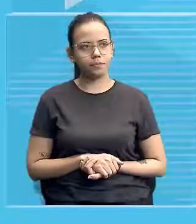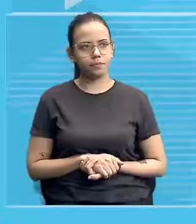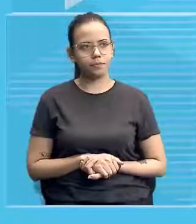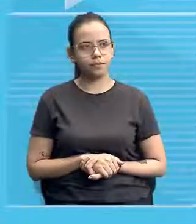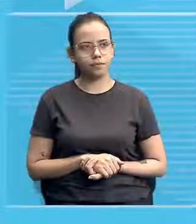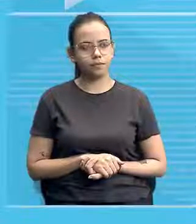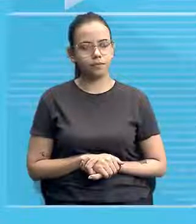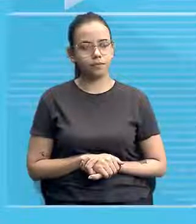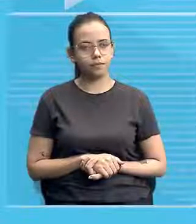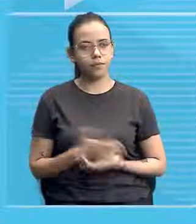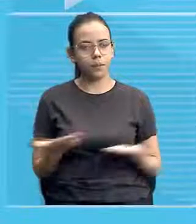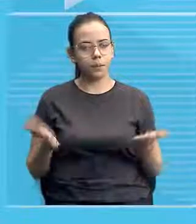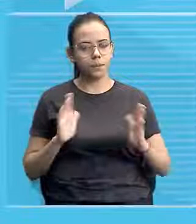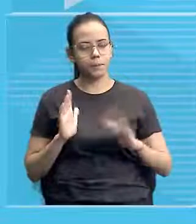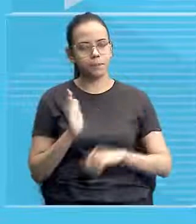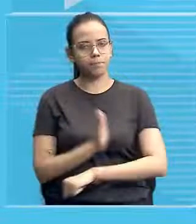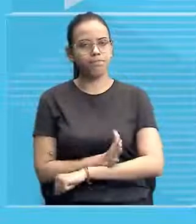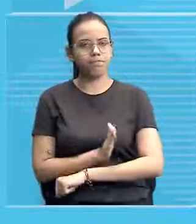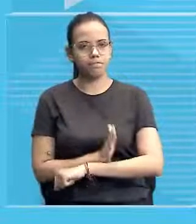Estamos na Idade Média.